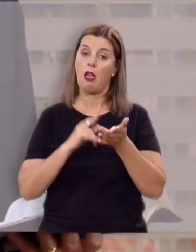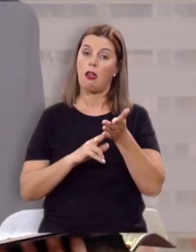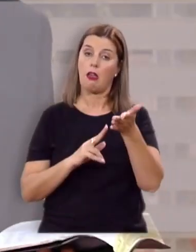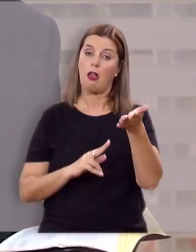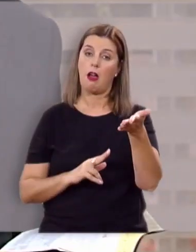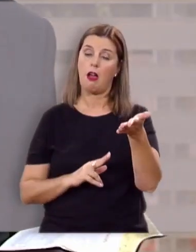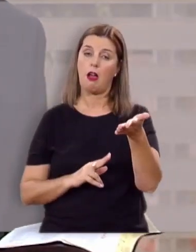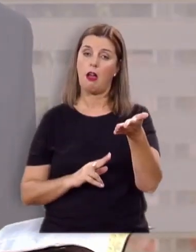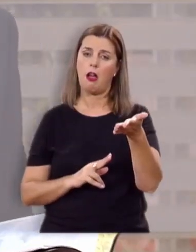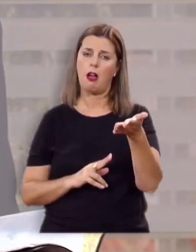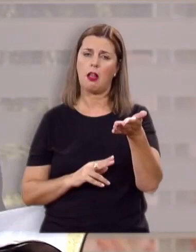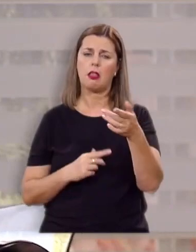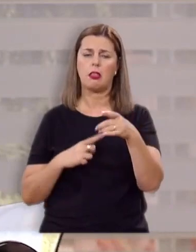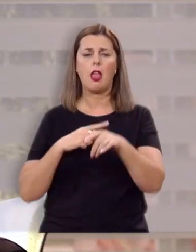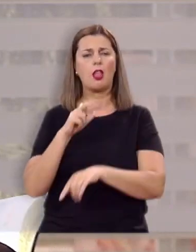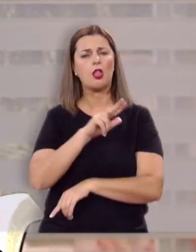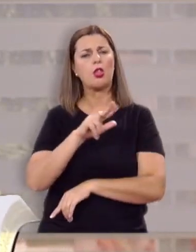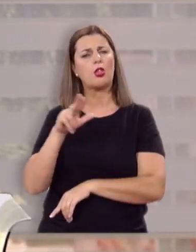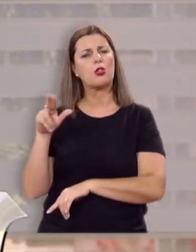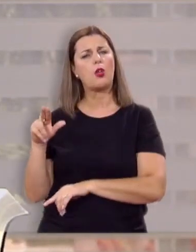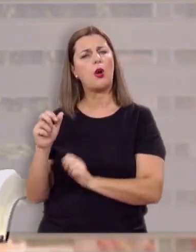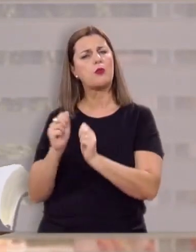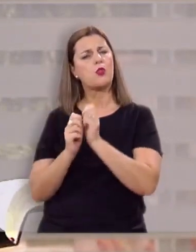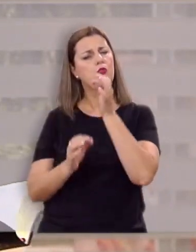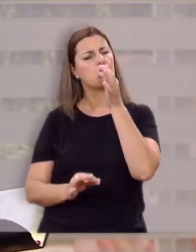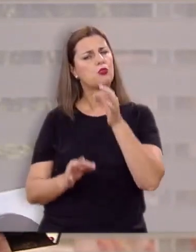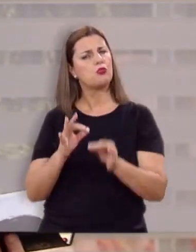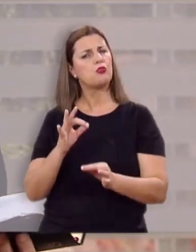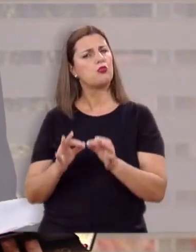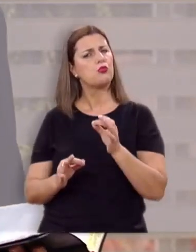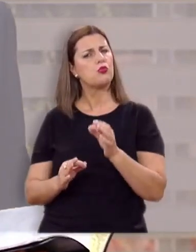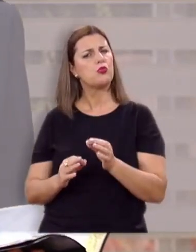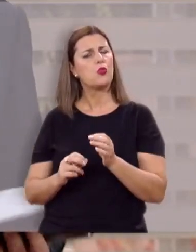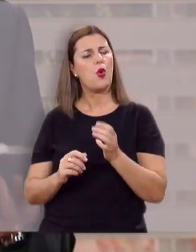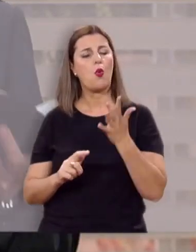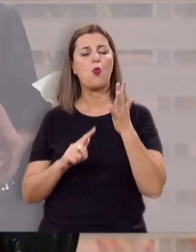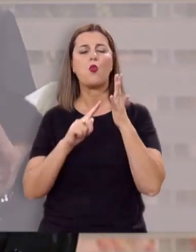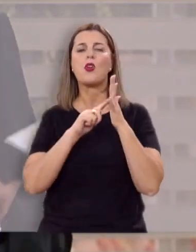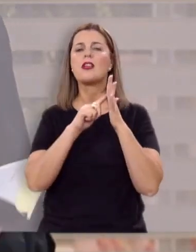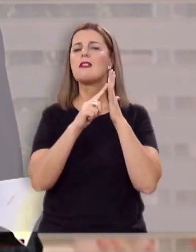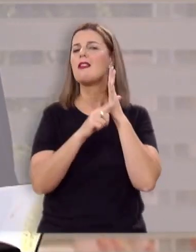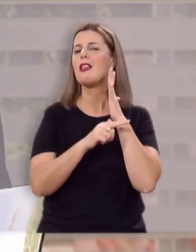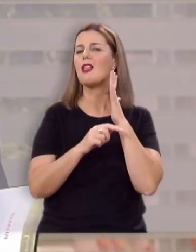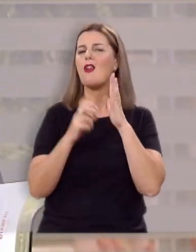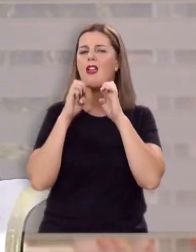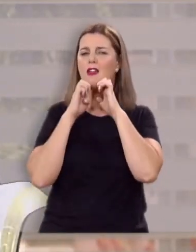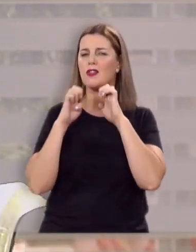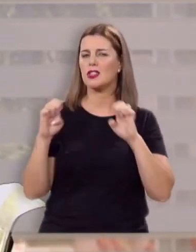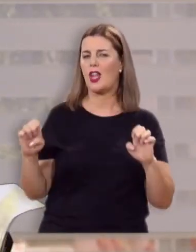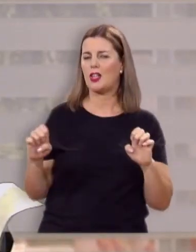Esta carta é chamada com justiça de o quinto evangelho,